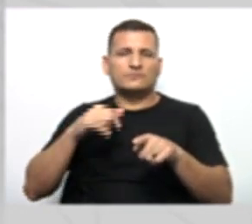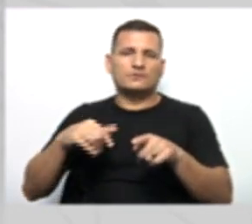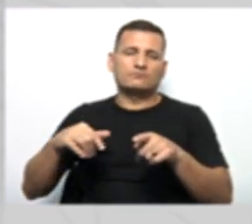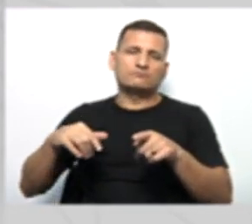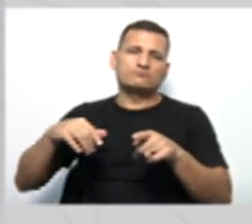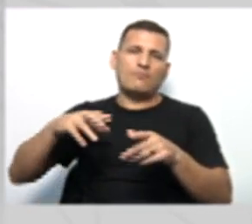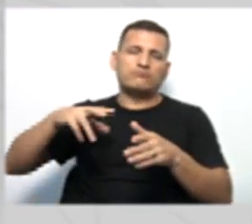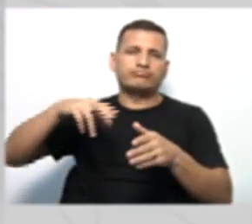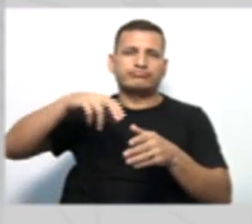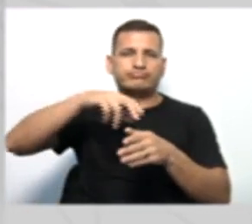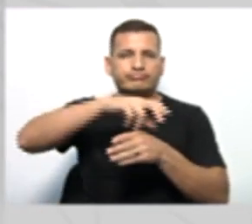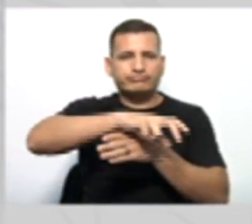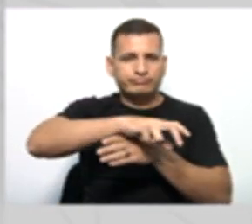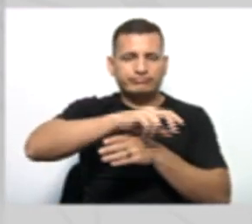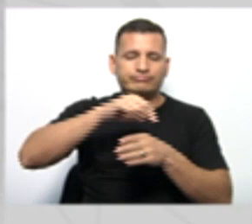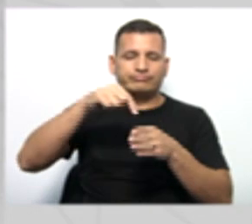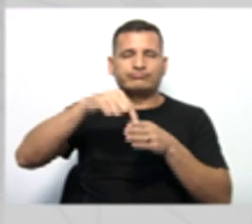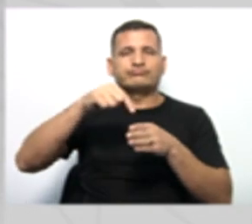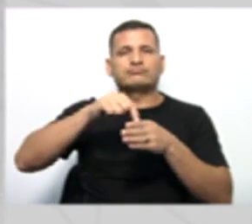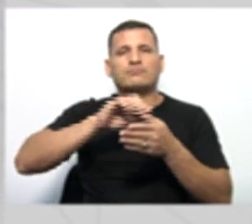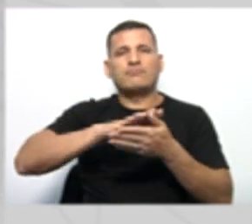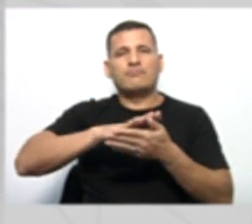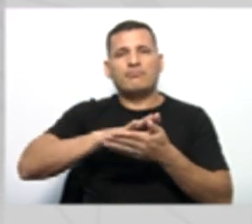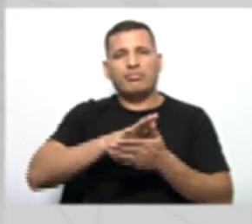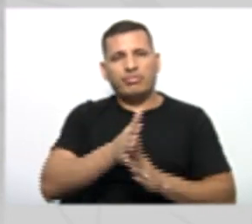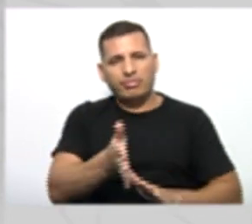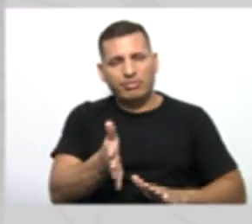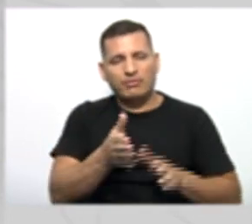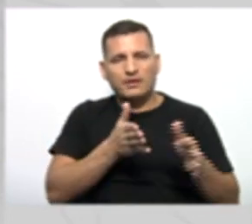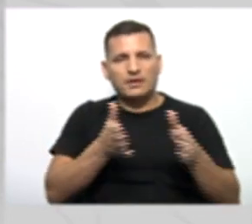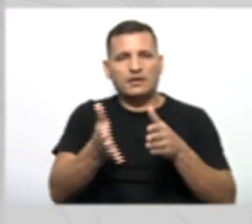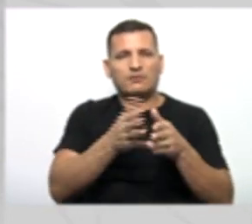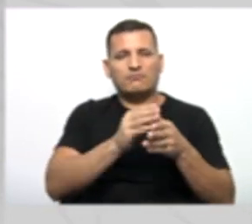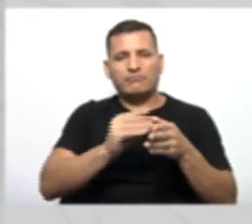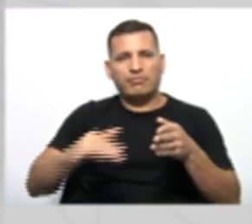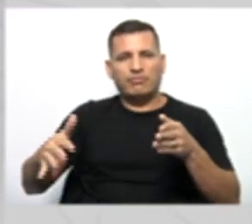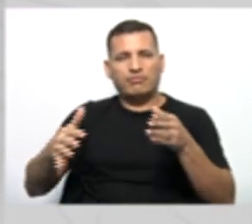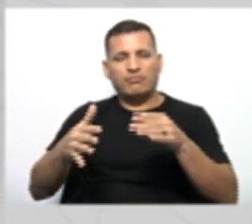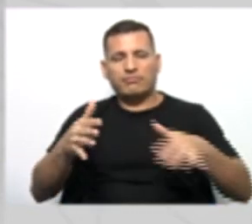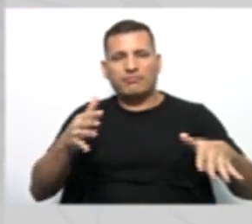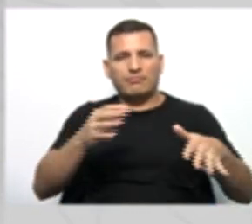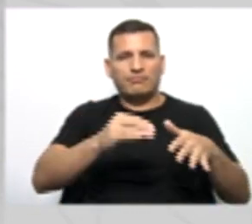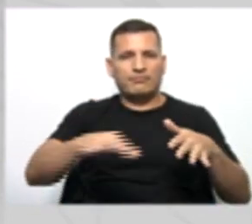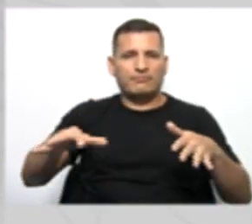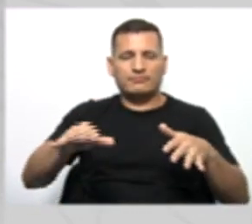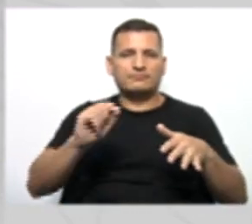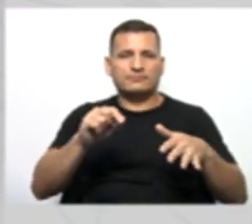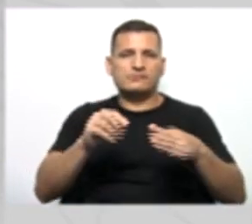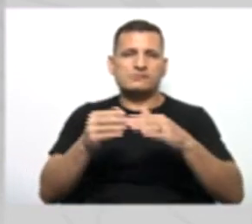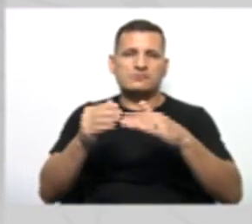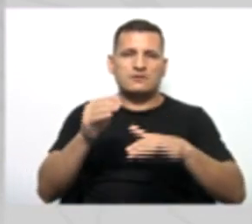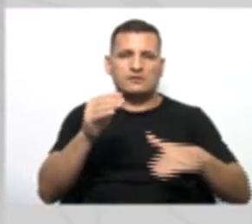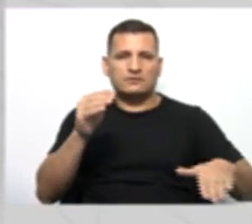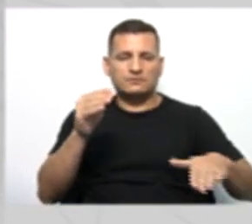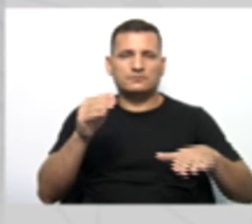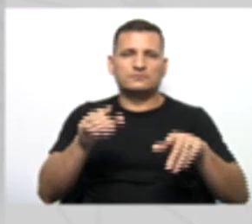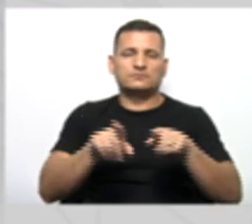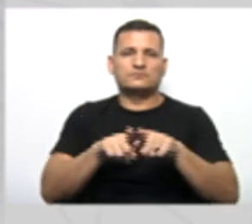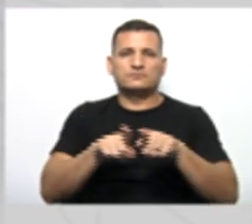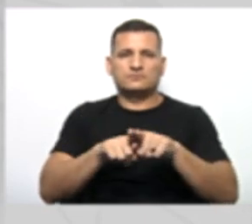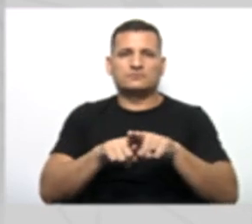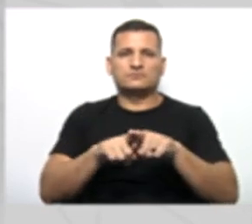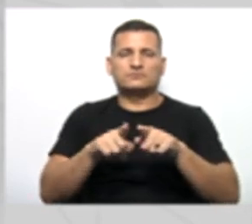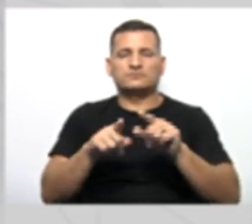destruindo as laterais do rio, as margens, promovendo a erosão e promovendo